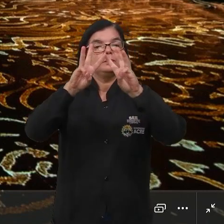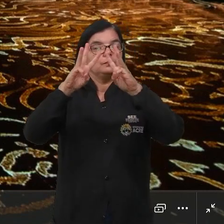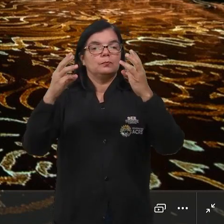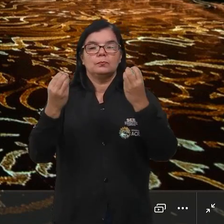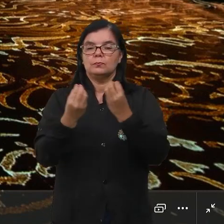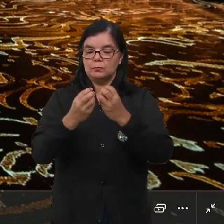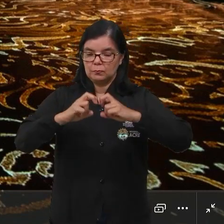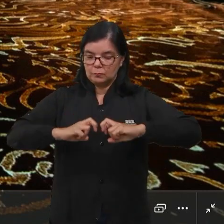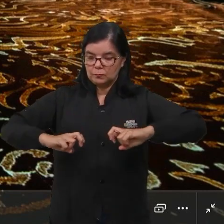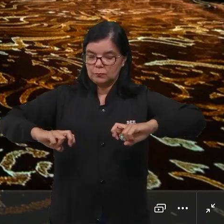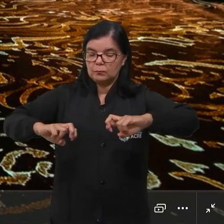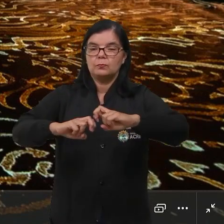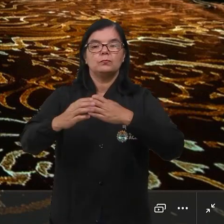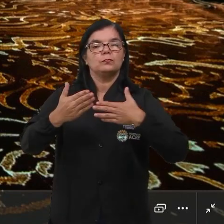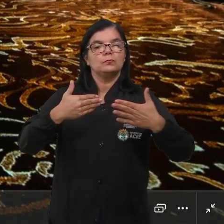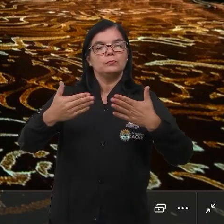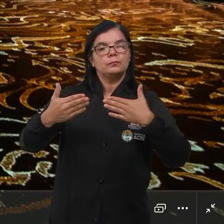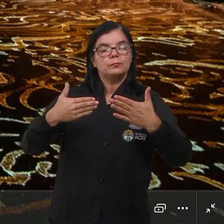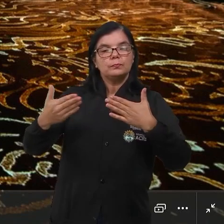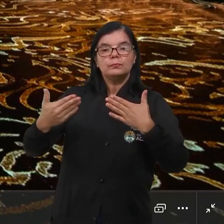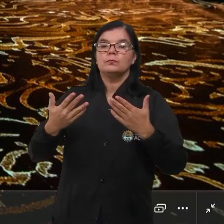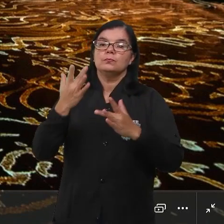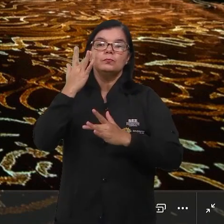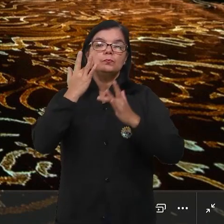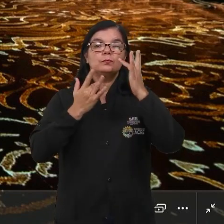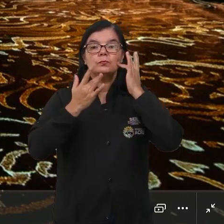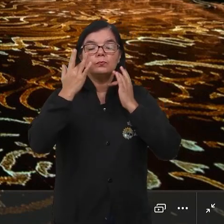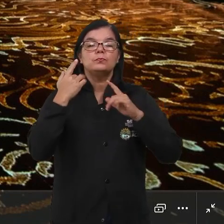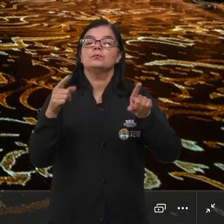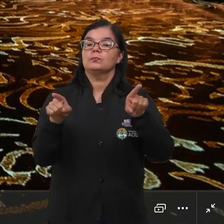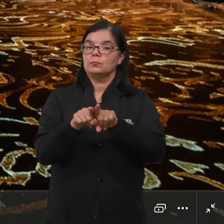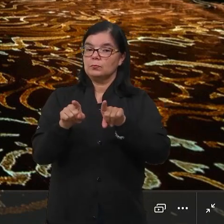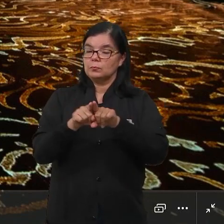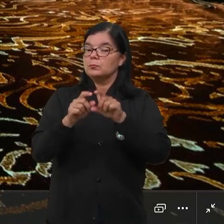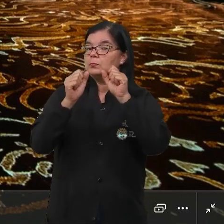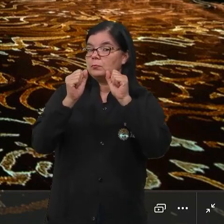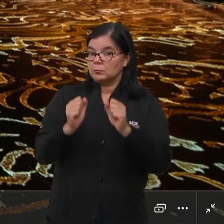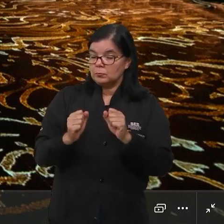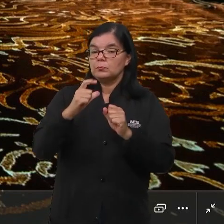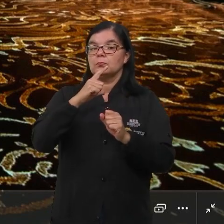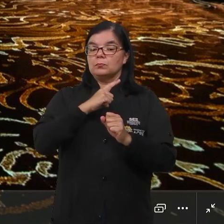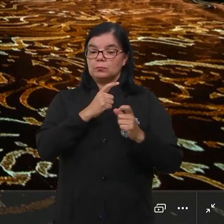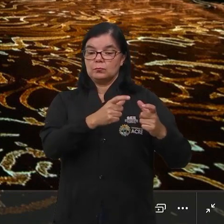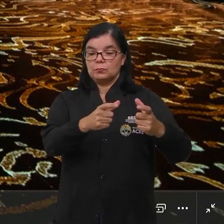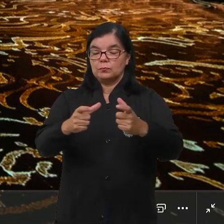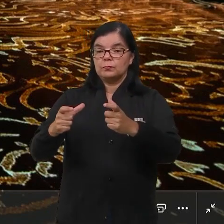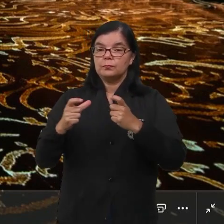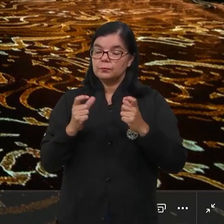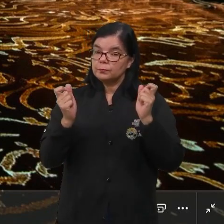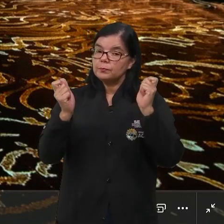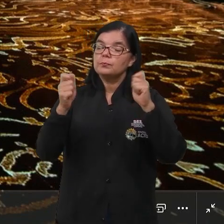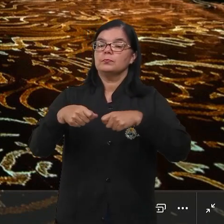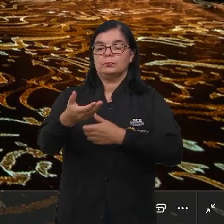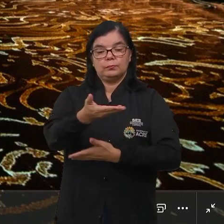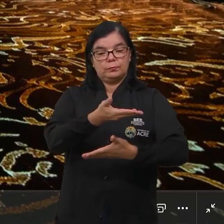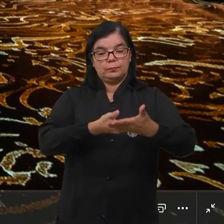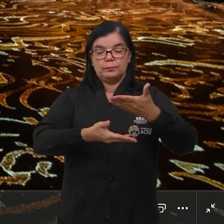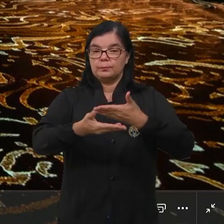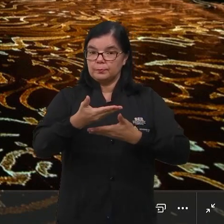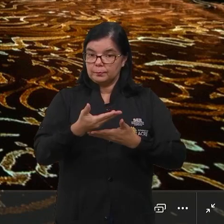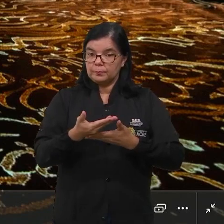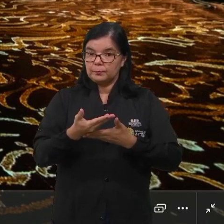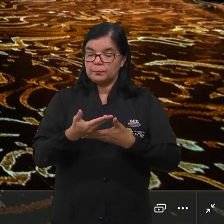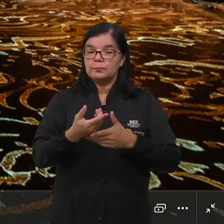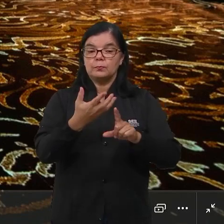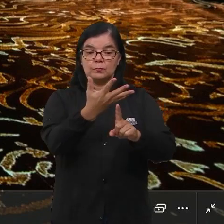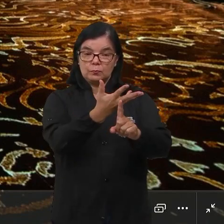rodas de conversa, performance, porque pode ter também numa exposição um ambiente em que as pessoas podem interagir com a obra